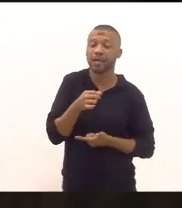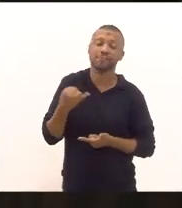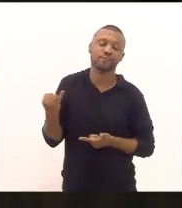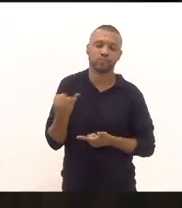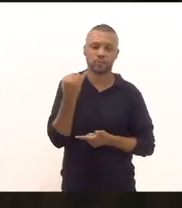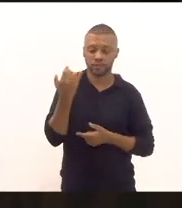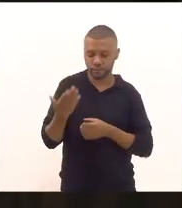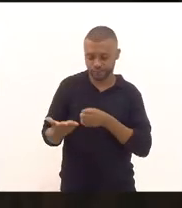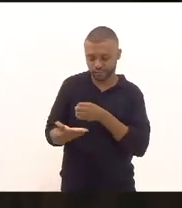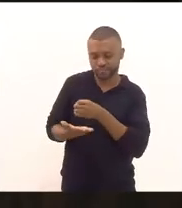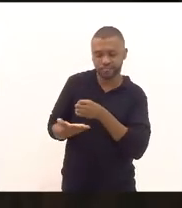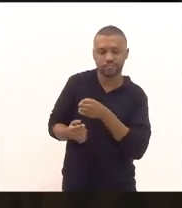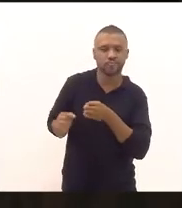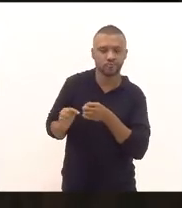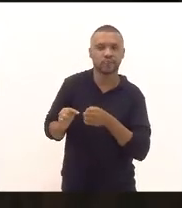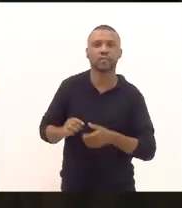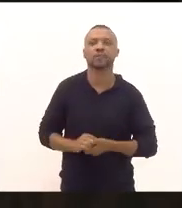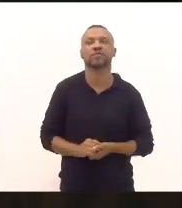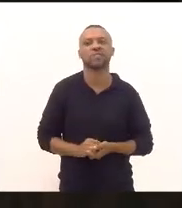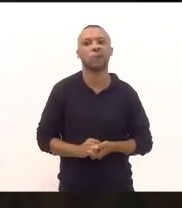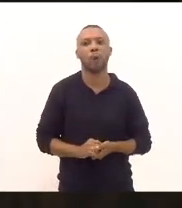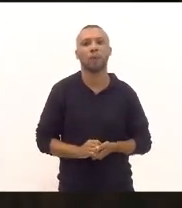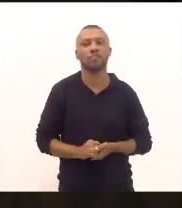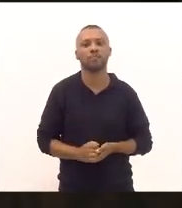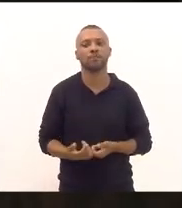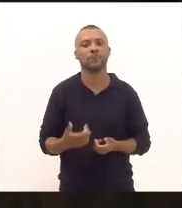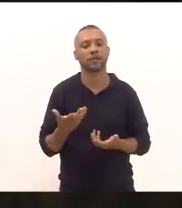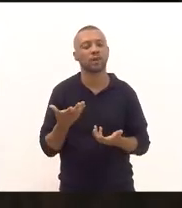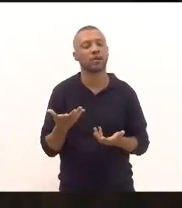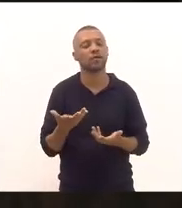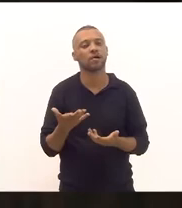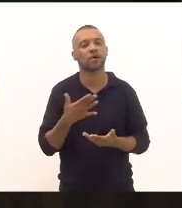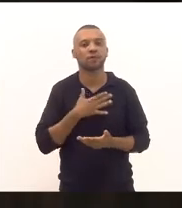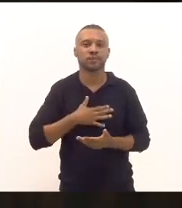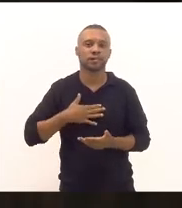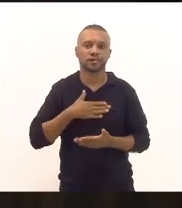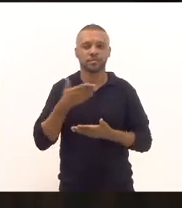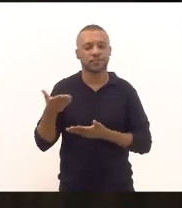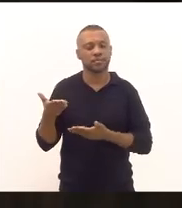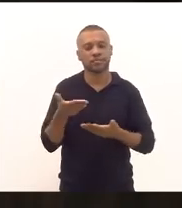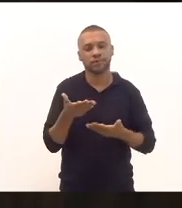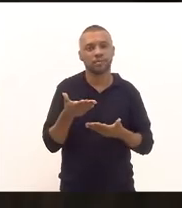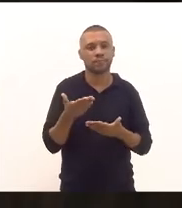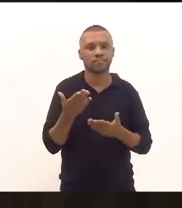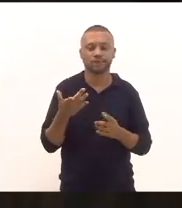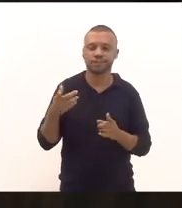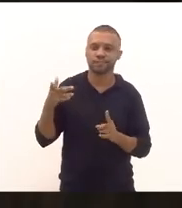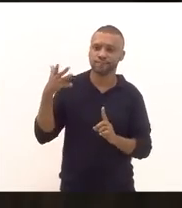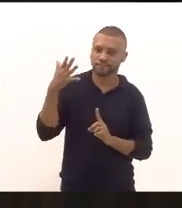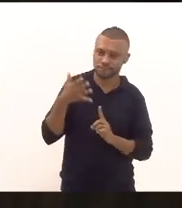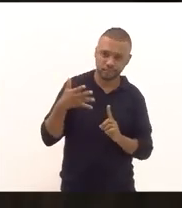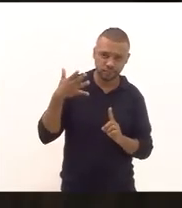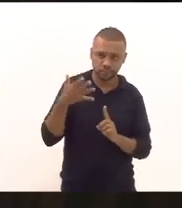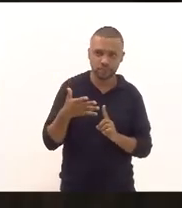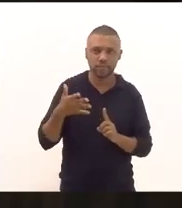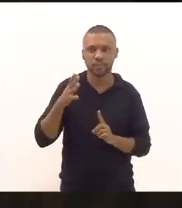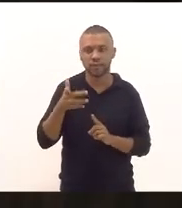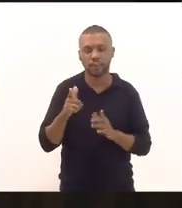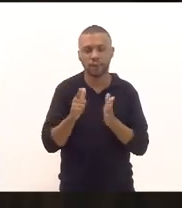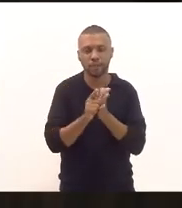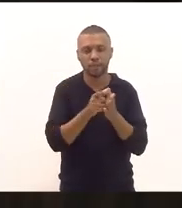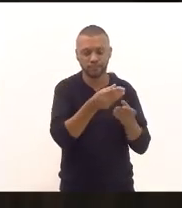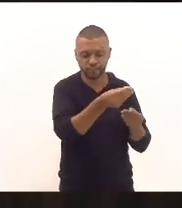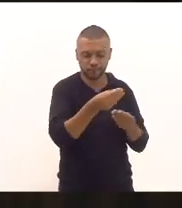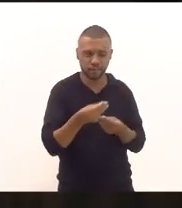essencial importante eu gostaria de convidar e para fazer o uso da fala já pegaram meu